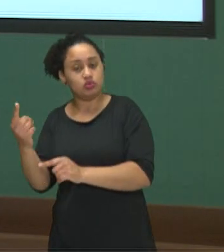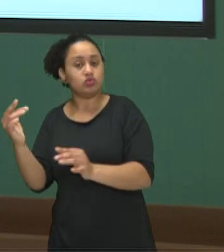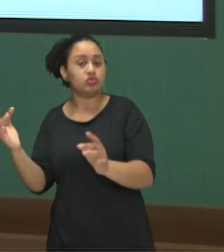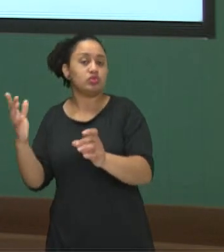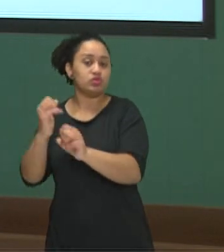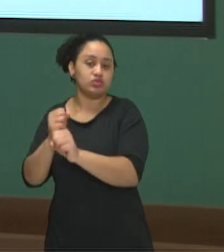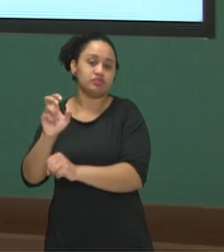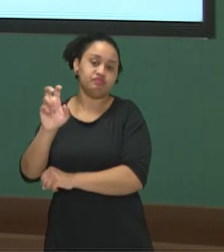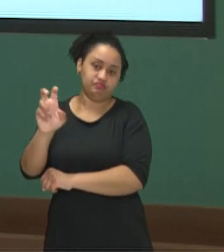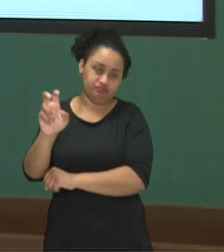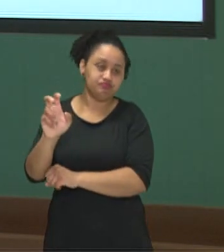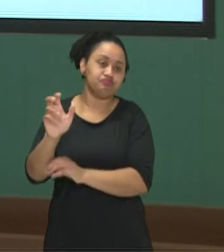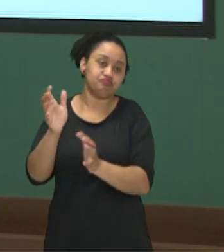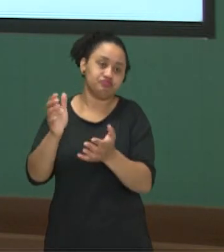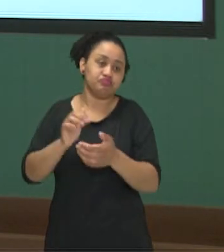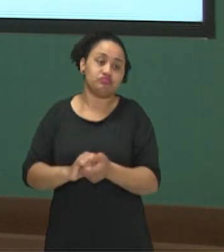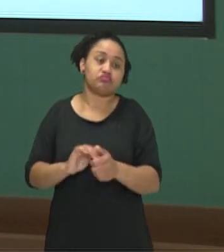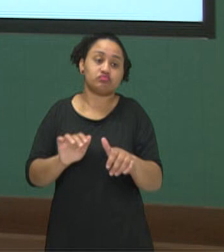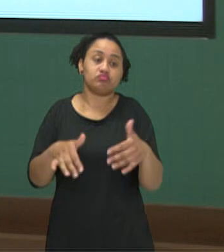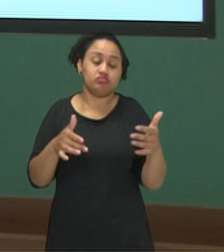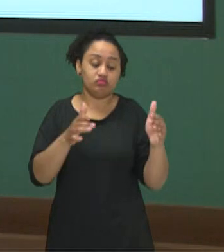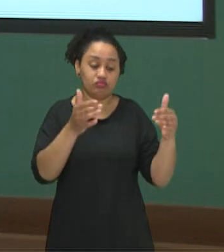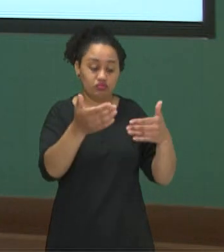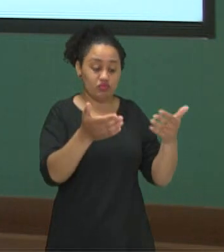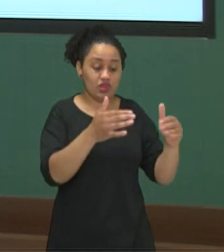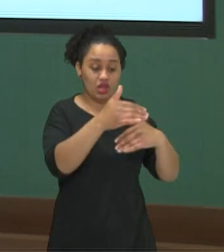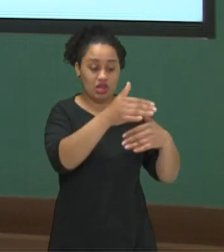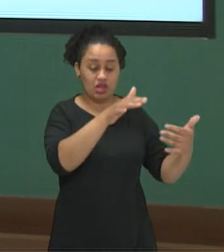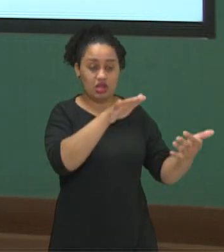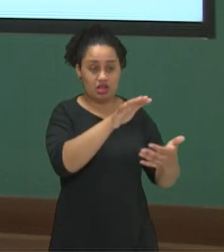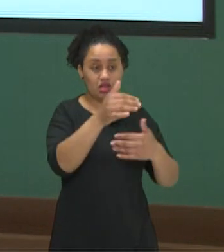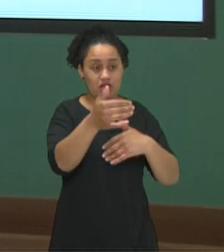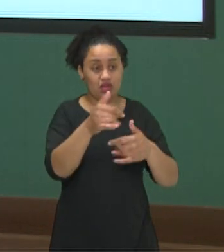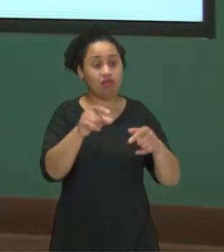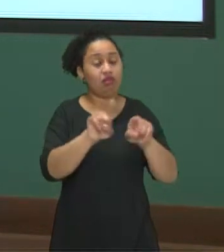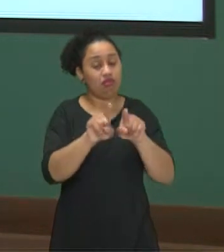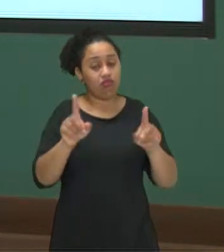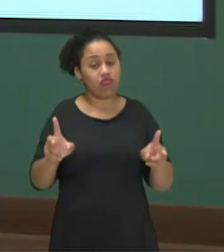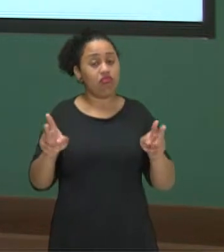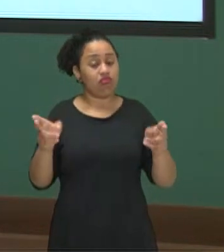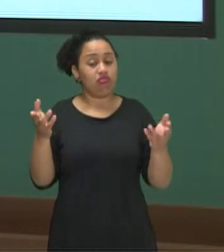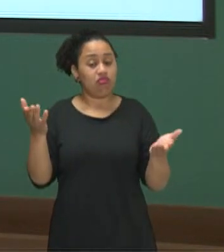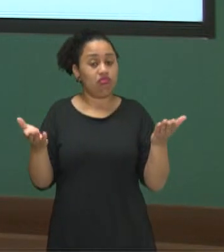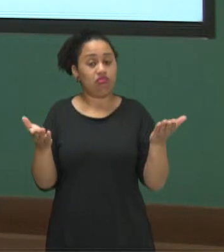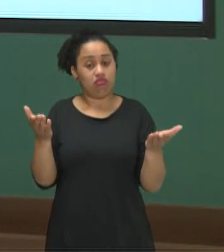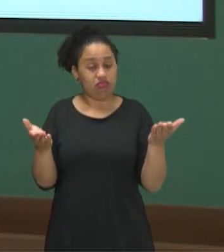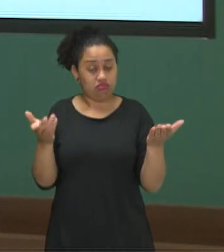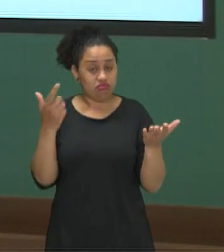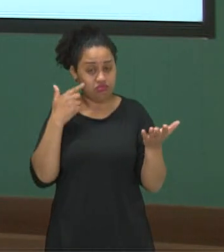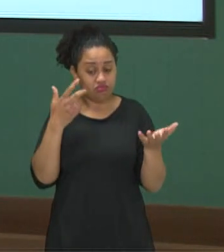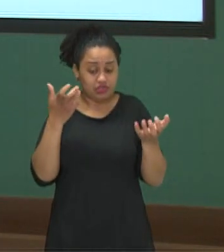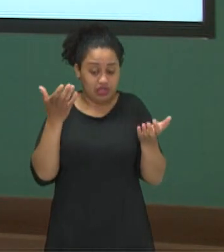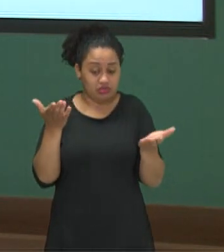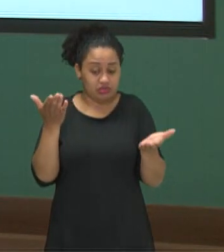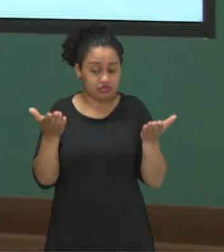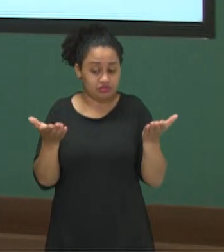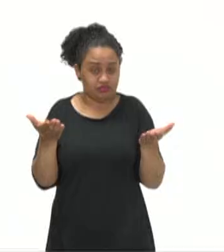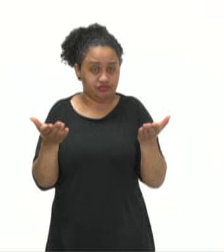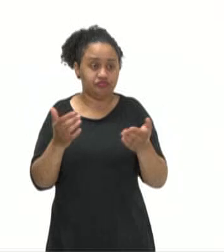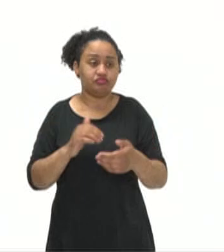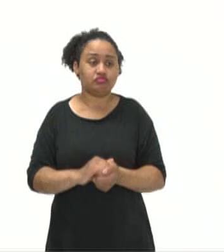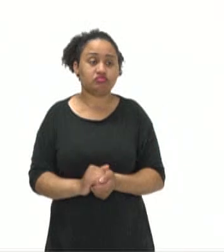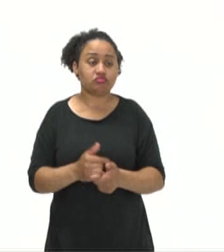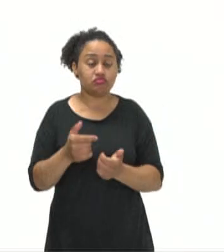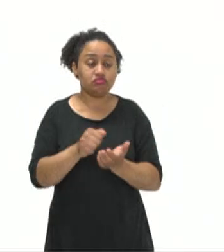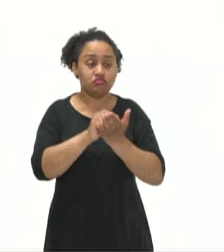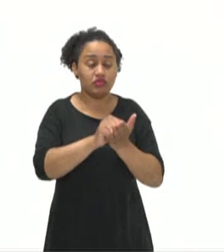tá? Então, o que tem no prato com as caixas é igual ao que tem no prato com os pesos. A massa